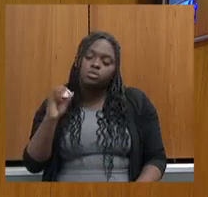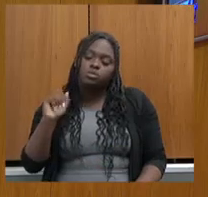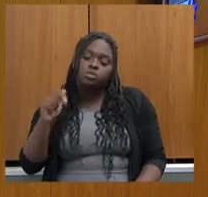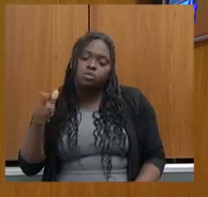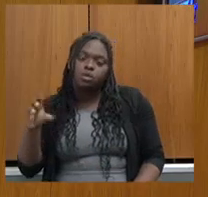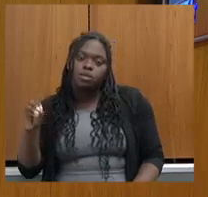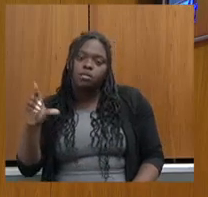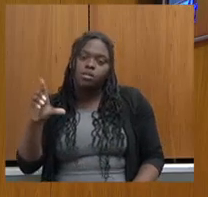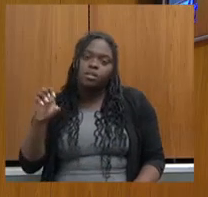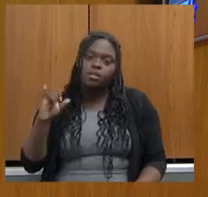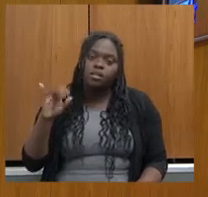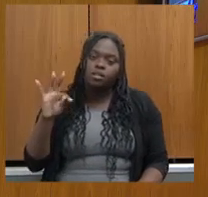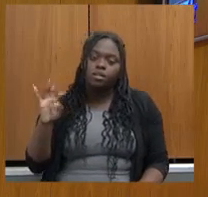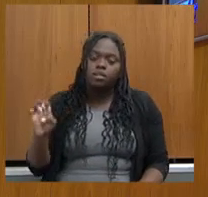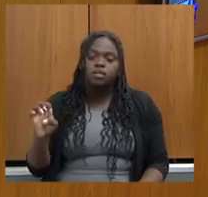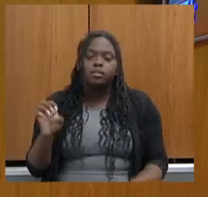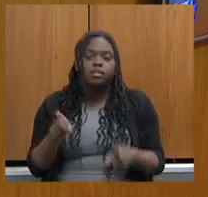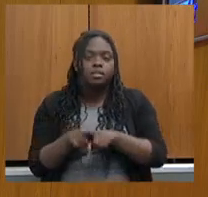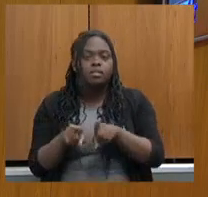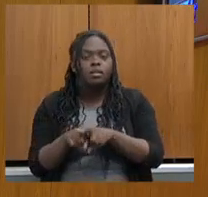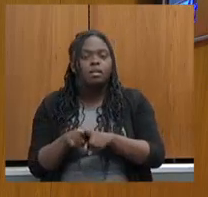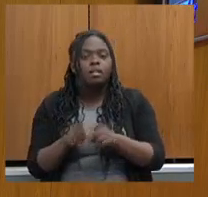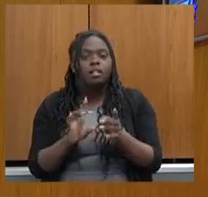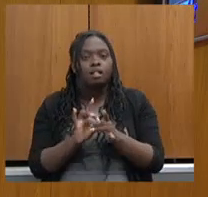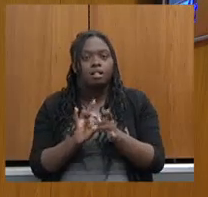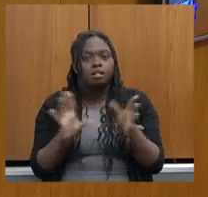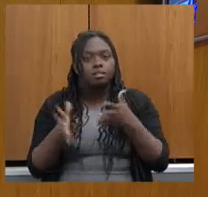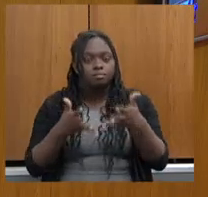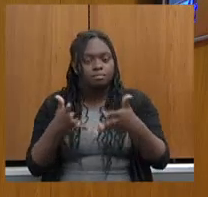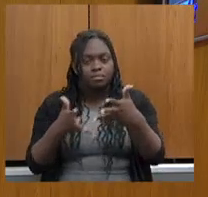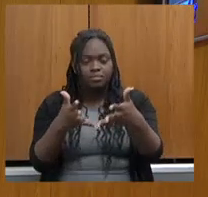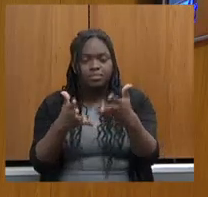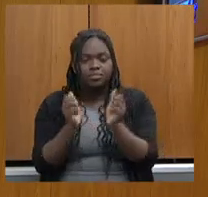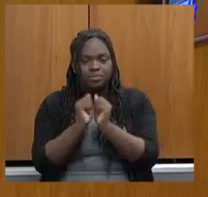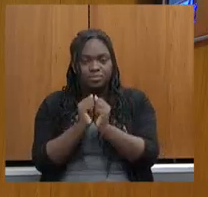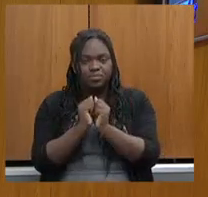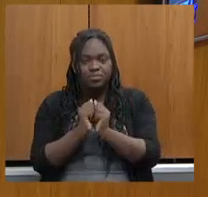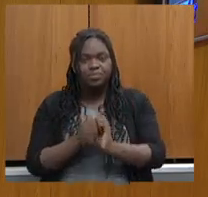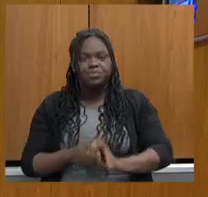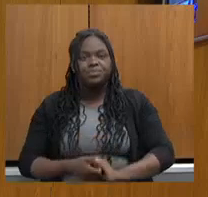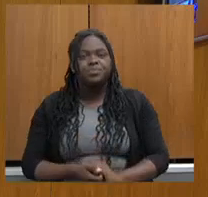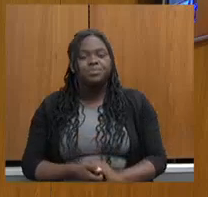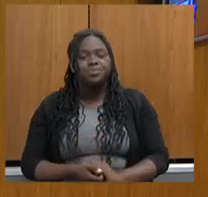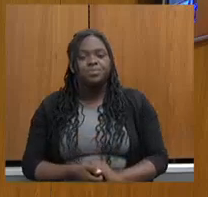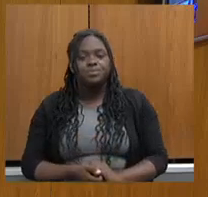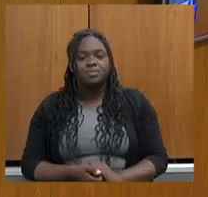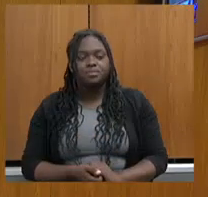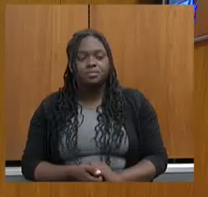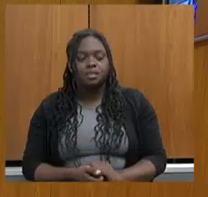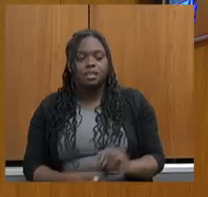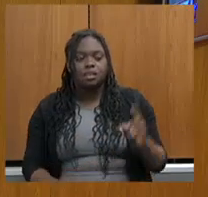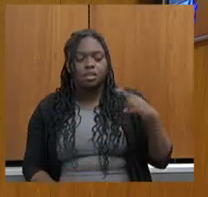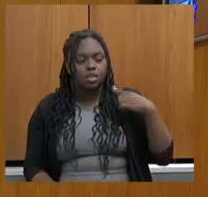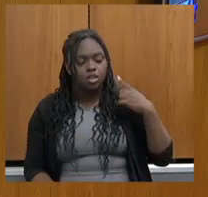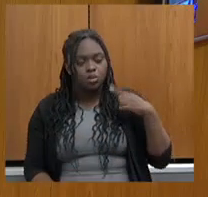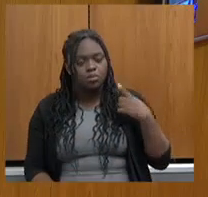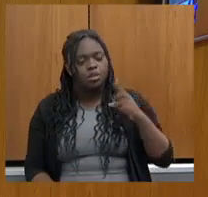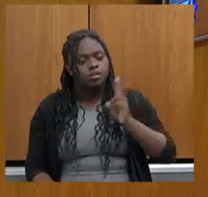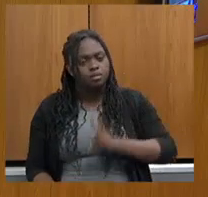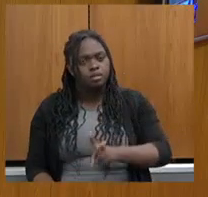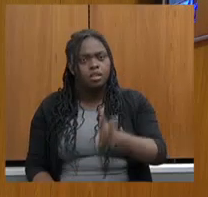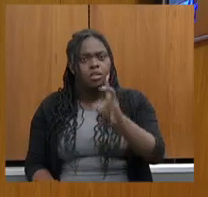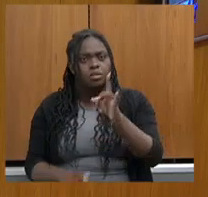tem a palavra o comandante nos responde já em conjunto o deputado Sargento Rodrigo sempre muita habilidoso